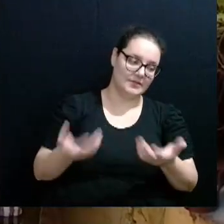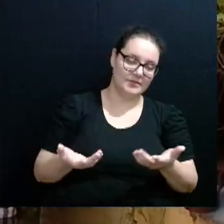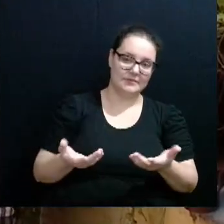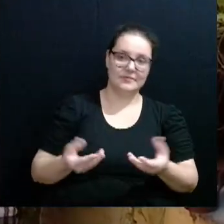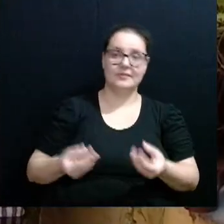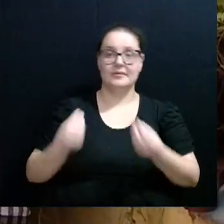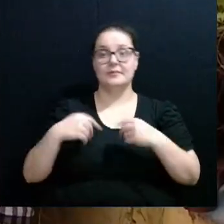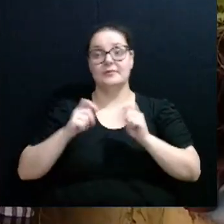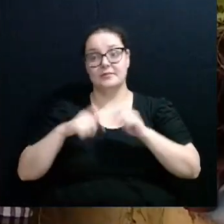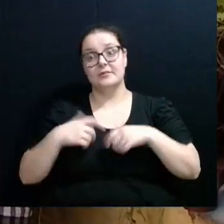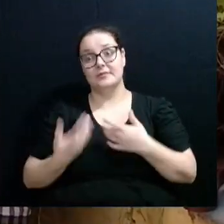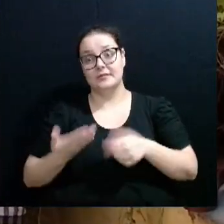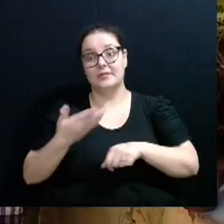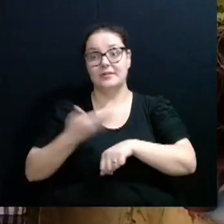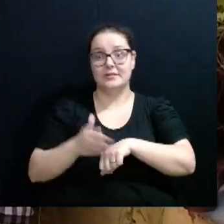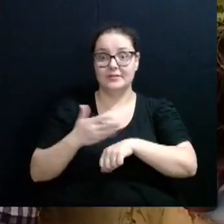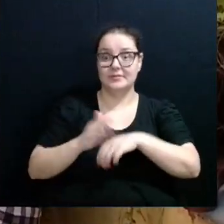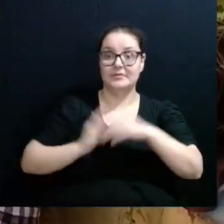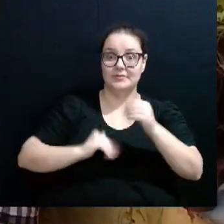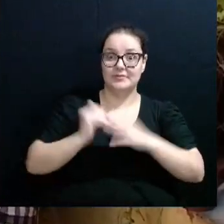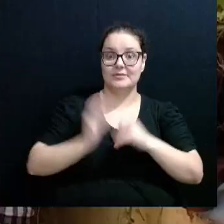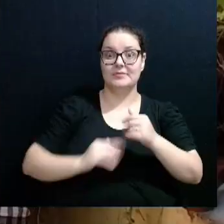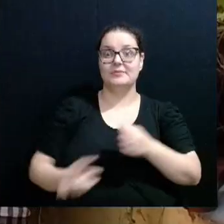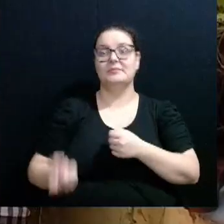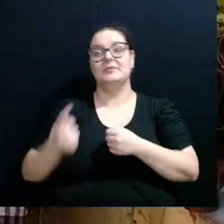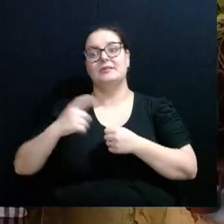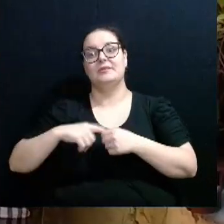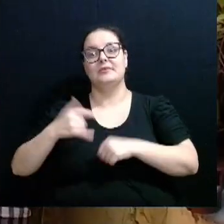de treinar bastante para me voltar a tatuar.